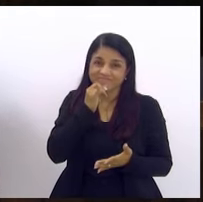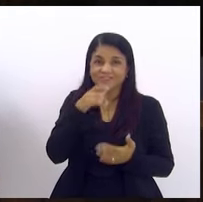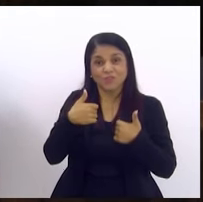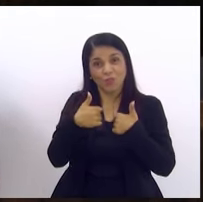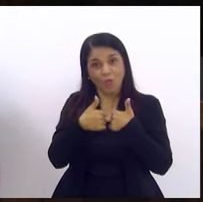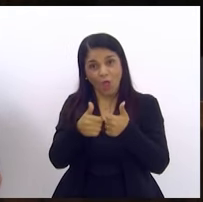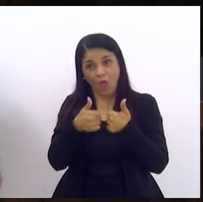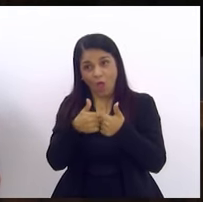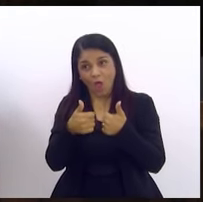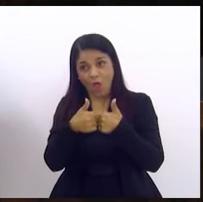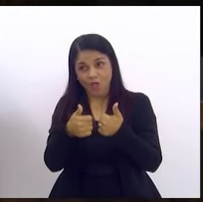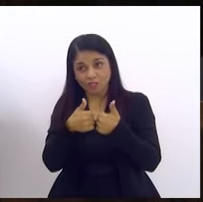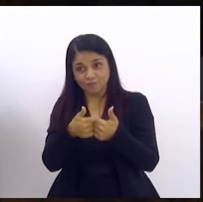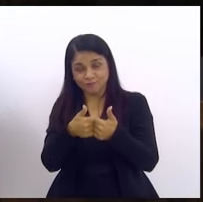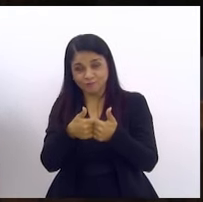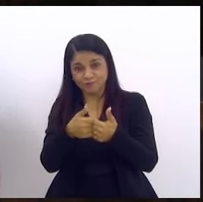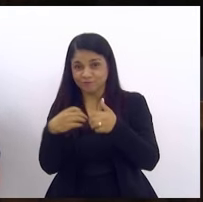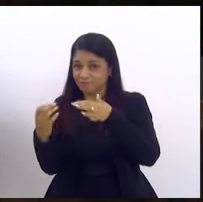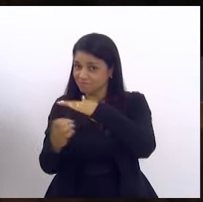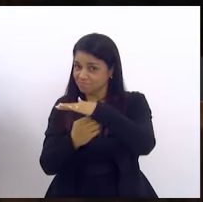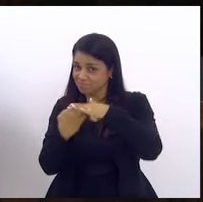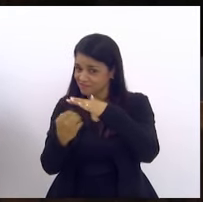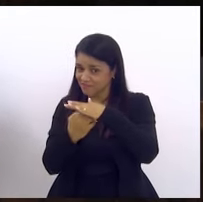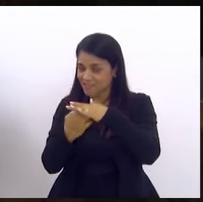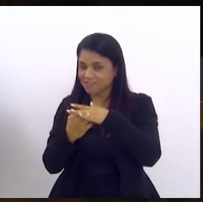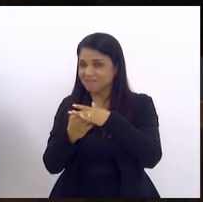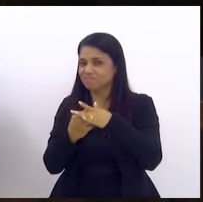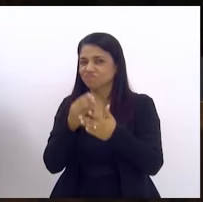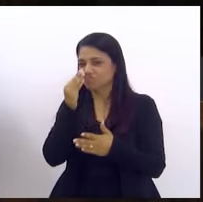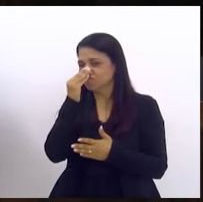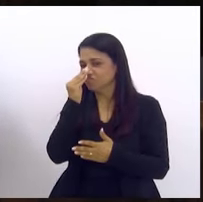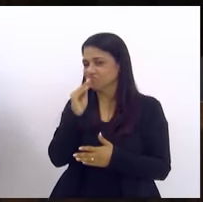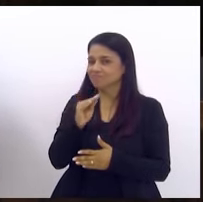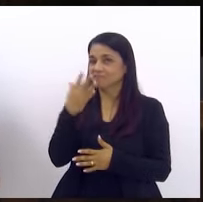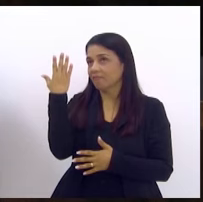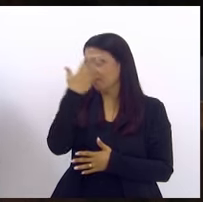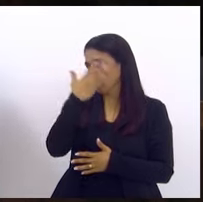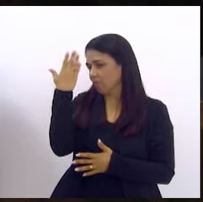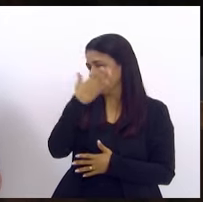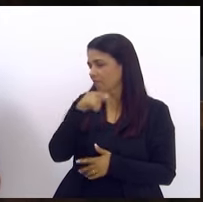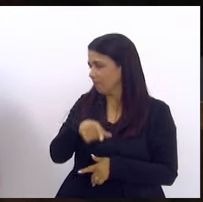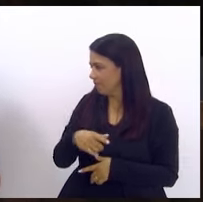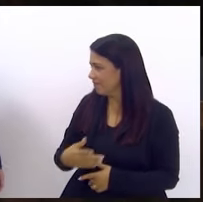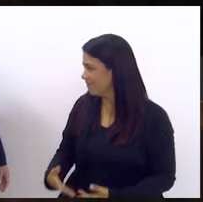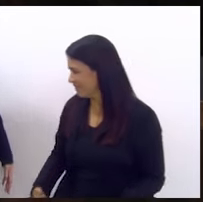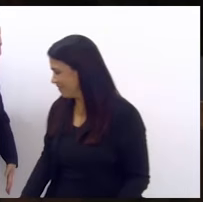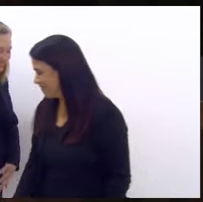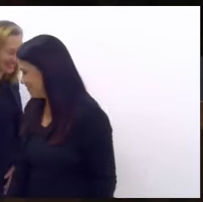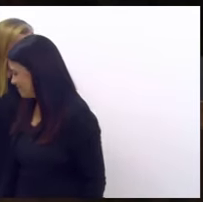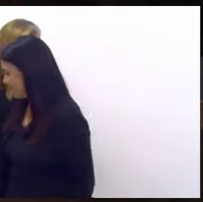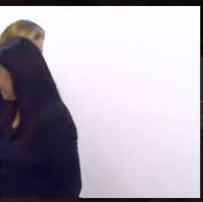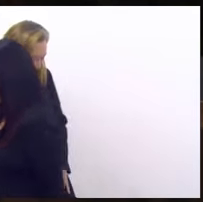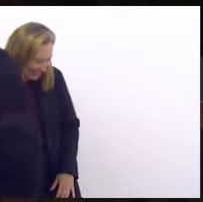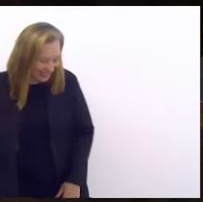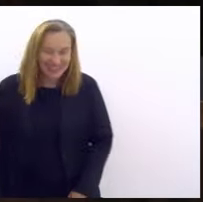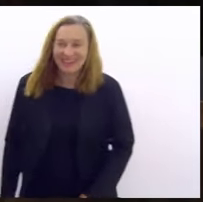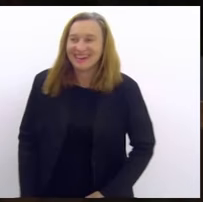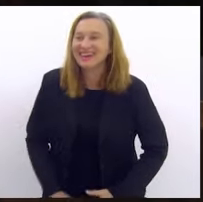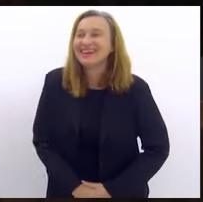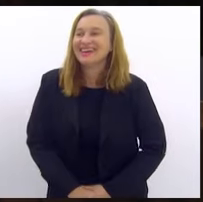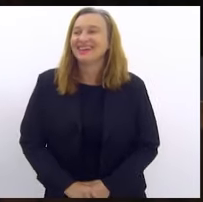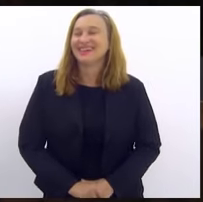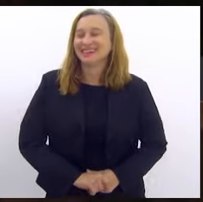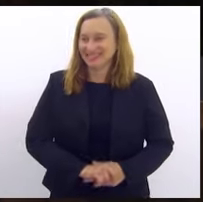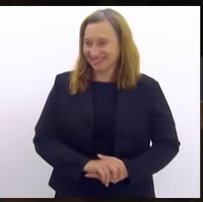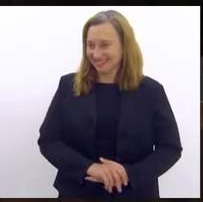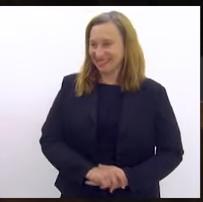hora dos empresários, eu senti na pele ali, com Detro, com Detran, a dificuldade de